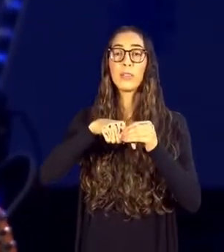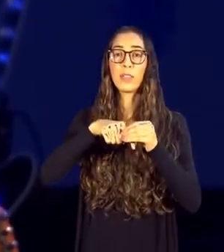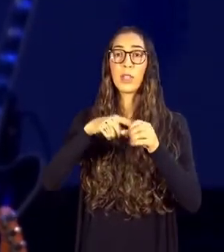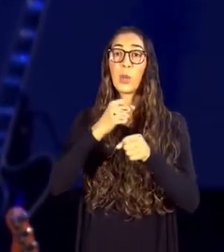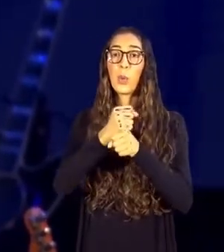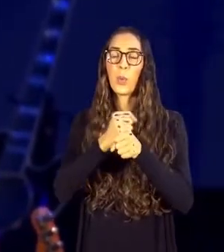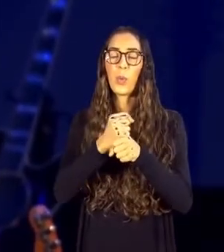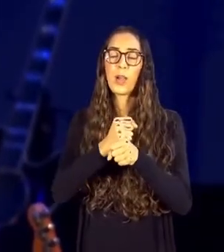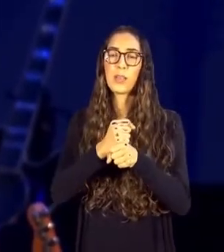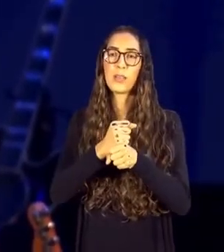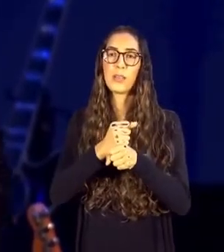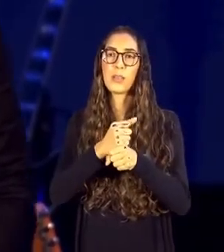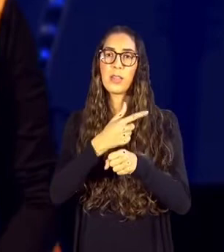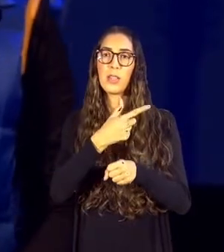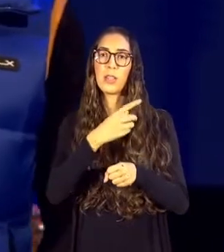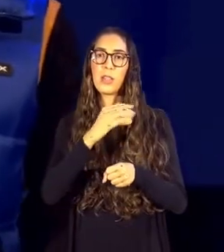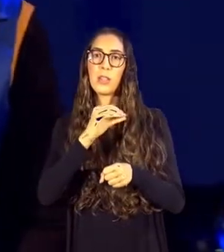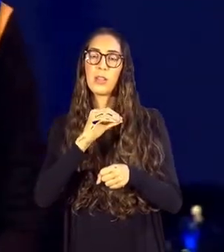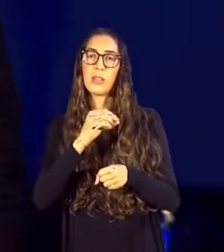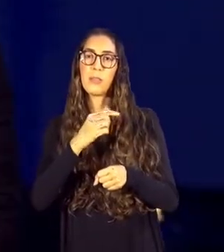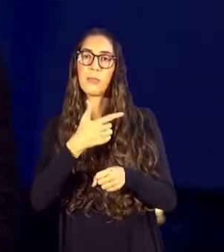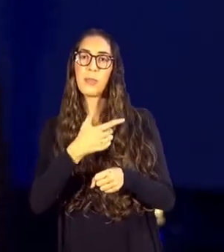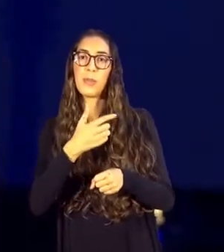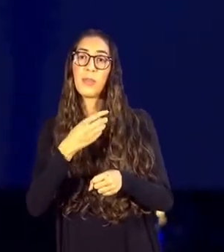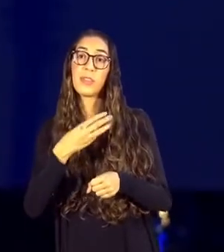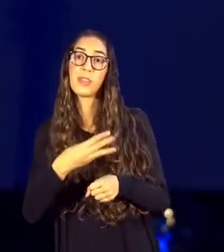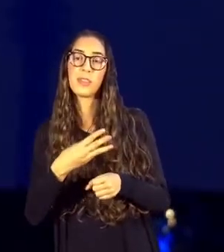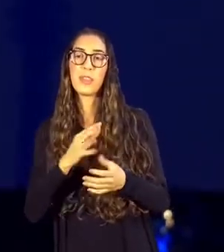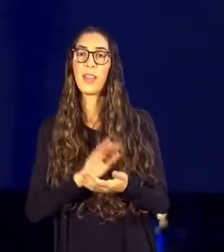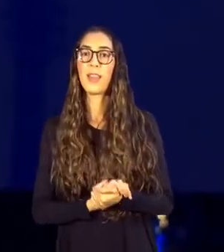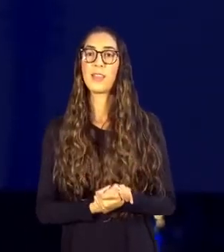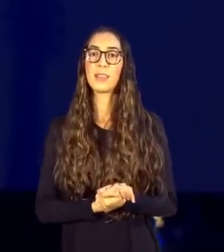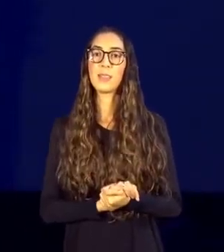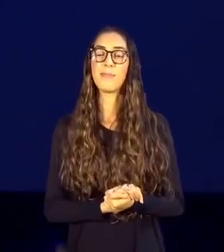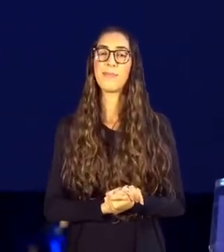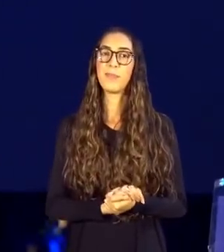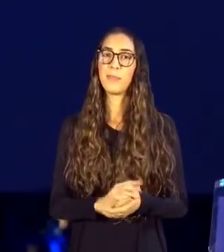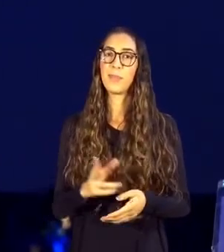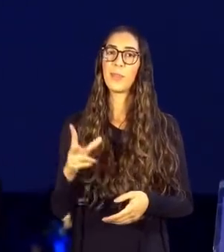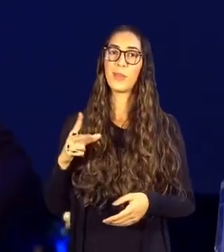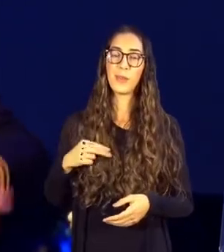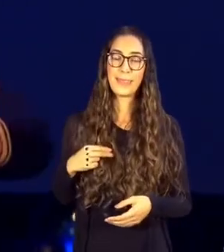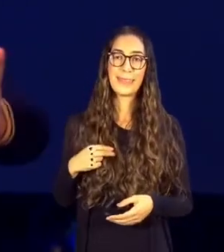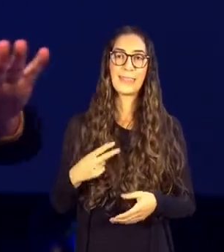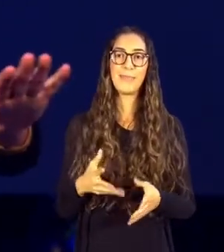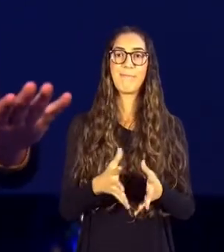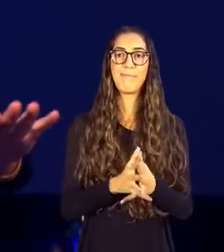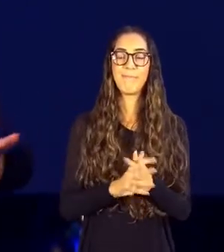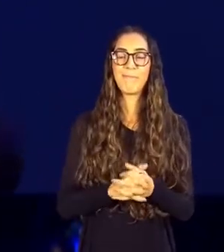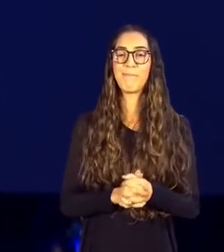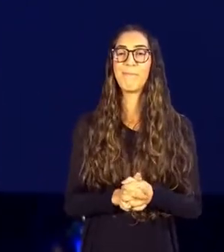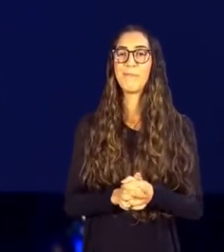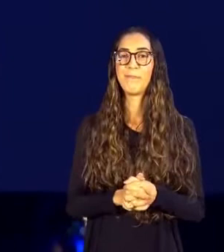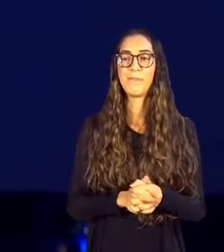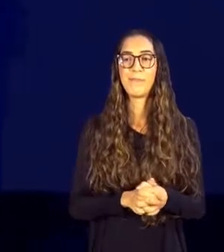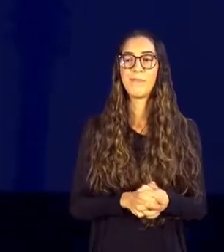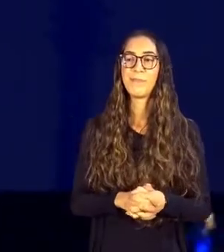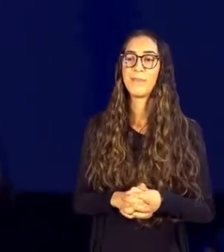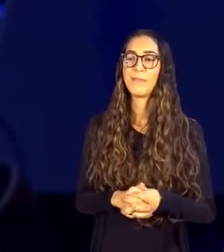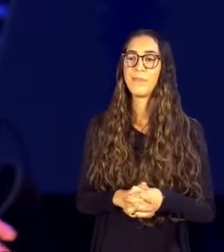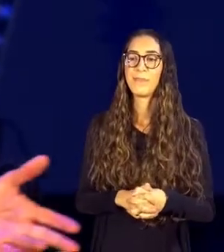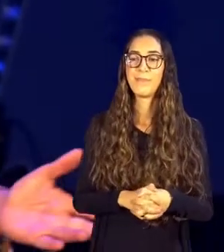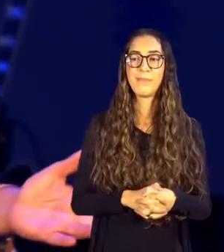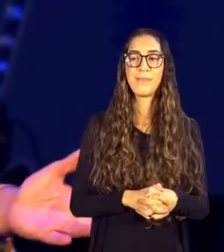normalidade. Ah, o mundo não vai ser o mesmo, as escolas não vai ser o mesmo. Prepare-se o acampamento, viu, pastor? Porque não vai ser o mesmo. Não vai poder todo mundo sentar.